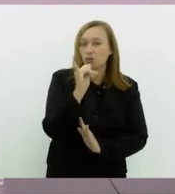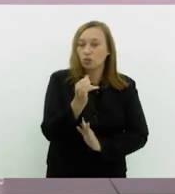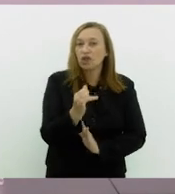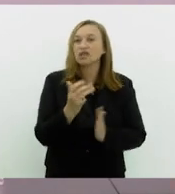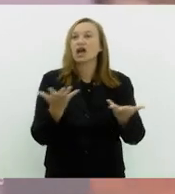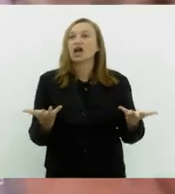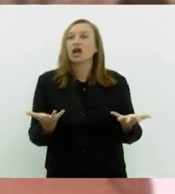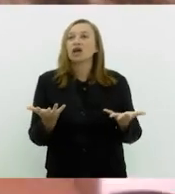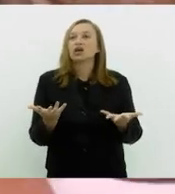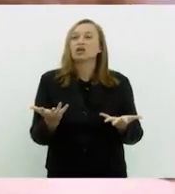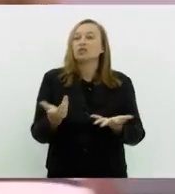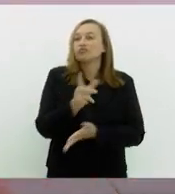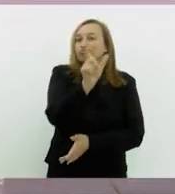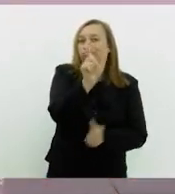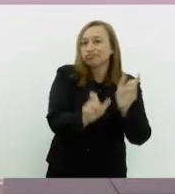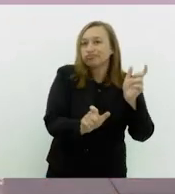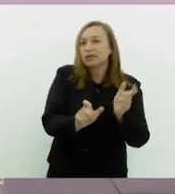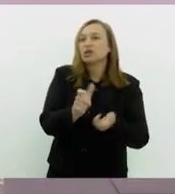foi